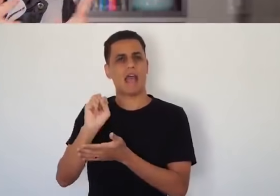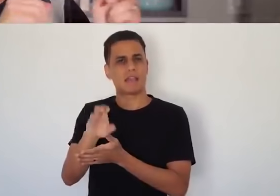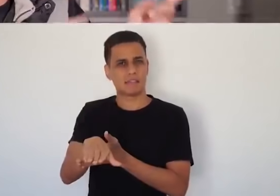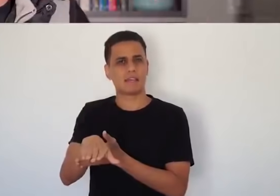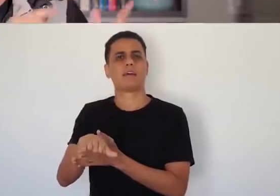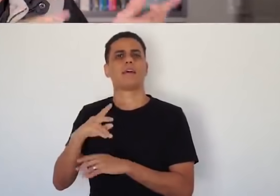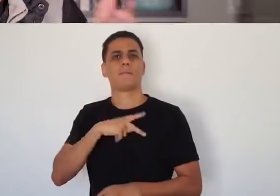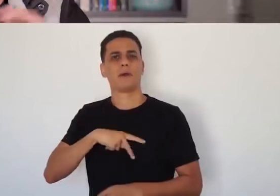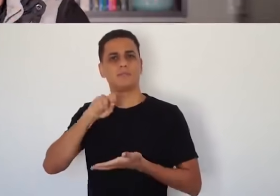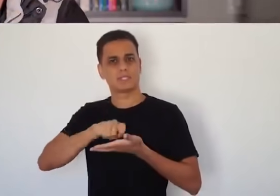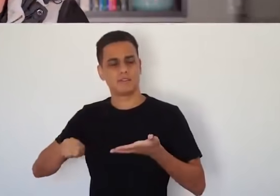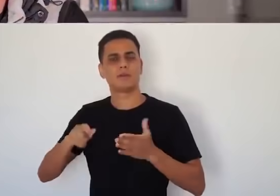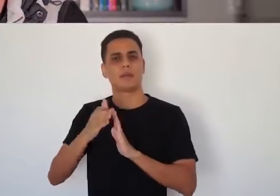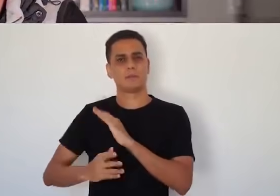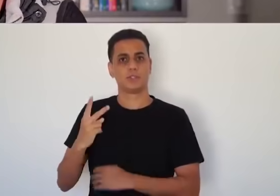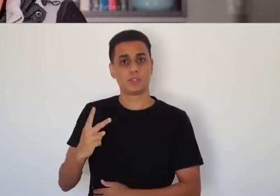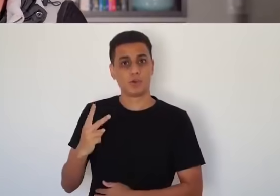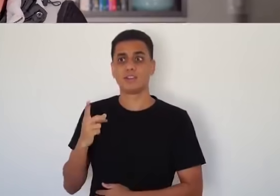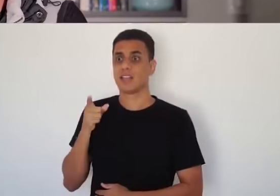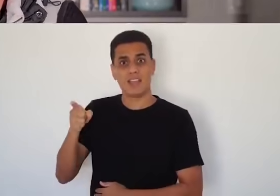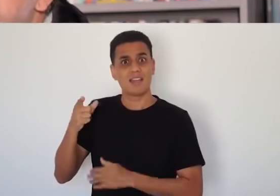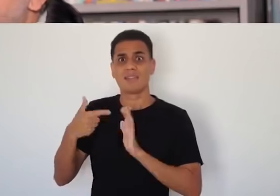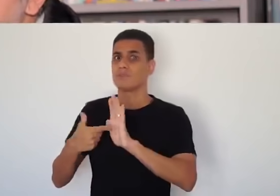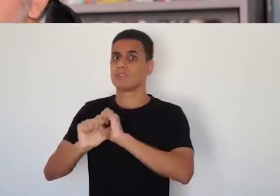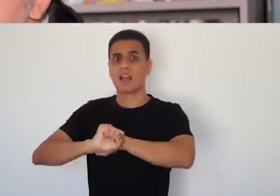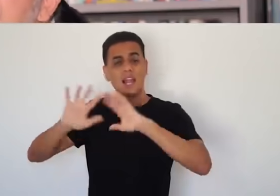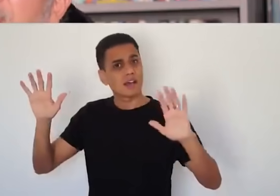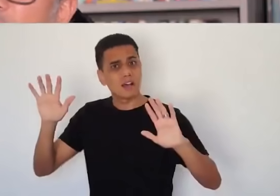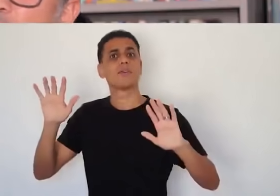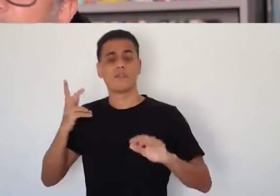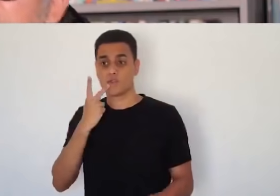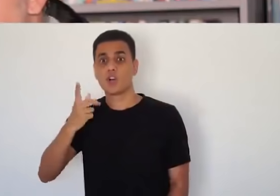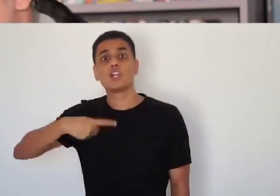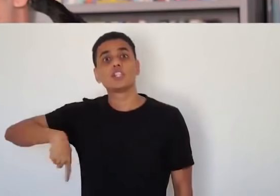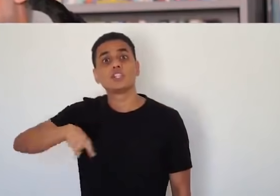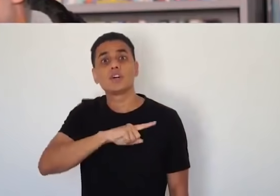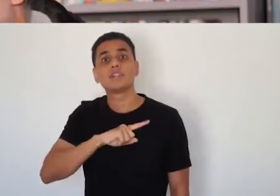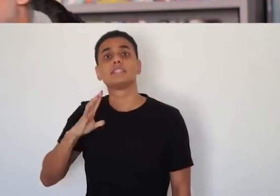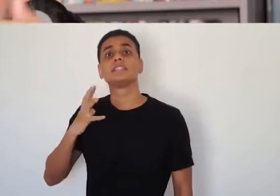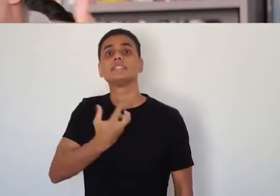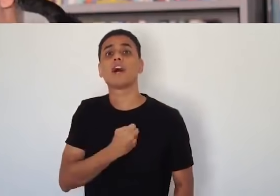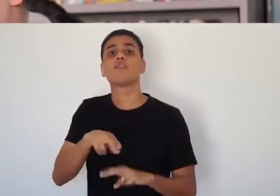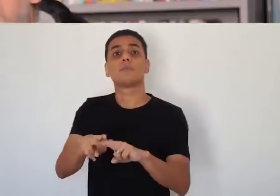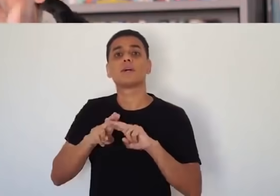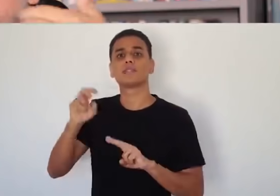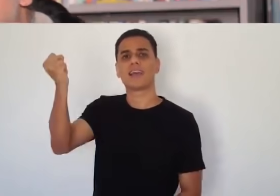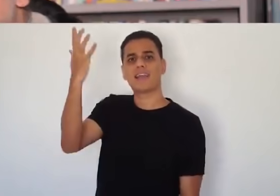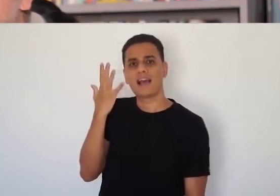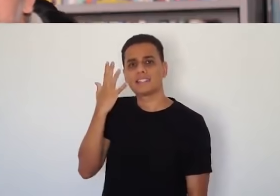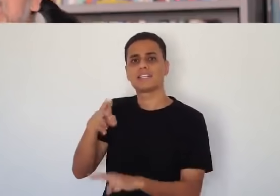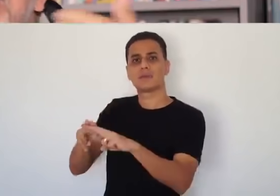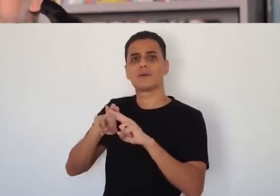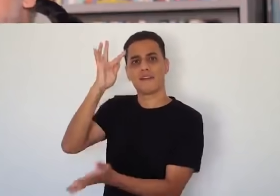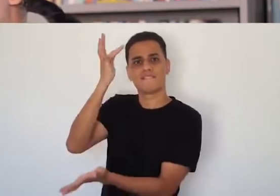nos predestinou, versículo 10 de Efésios, capítulo 2, para as boas obras que Deus nos predestinou, ou criou isso, preparou